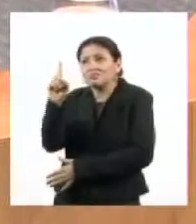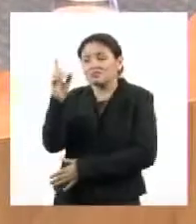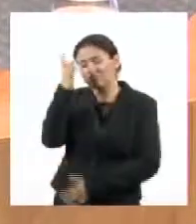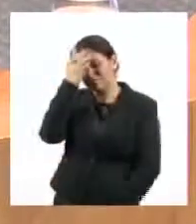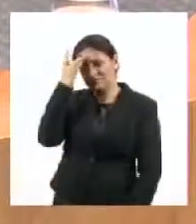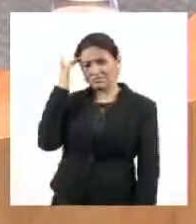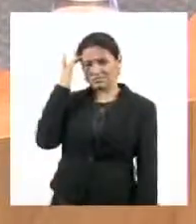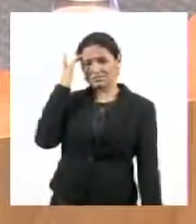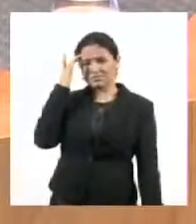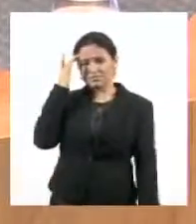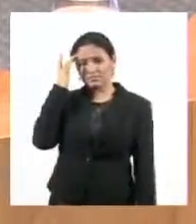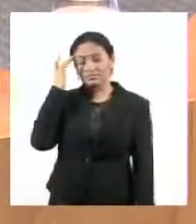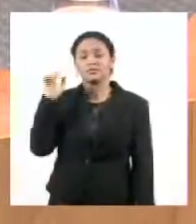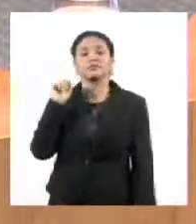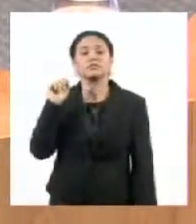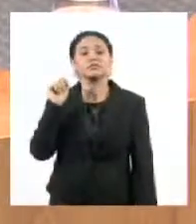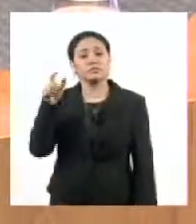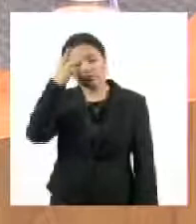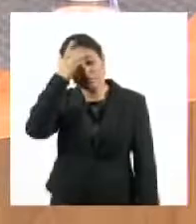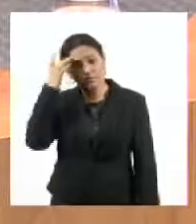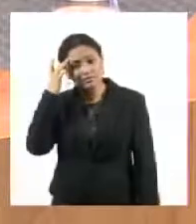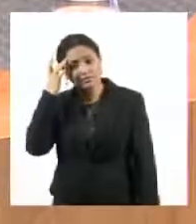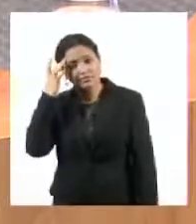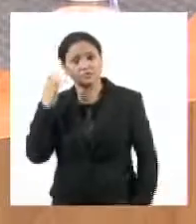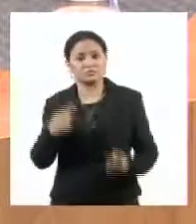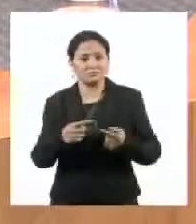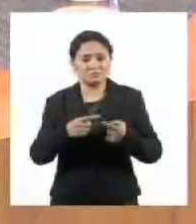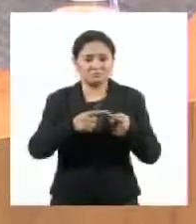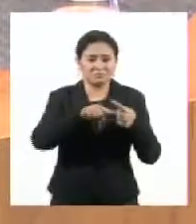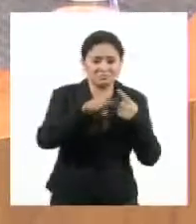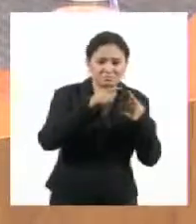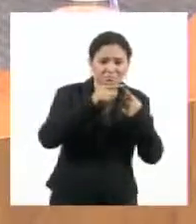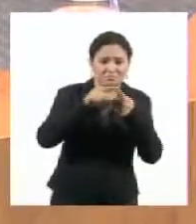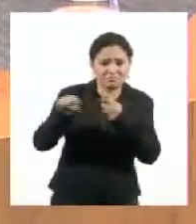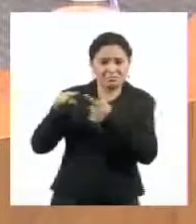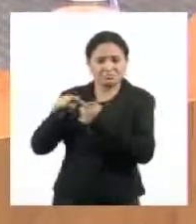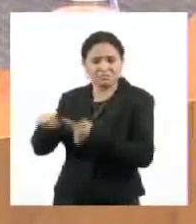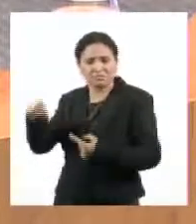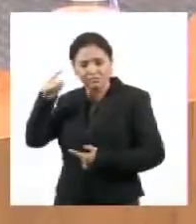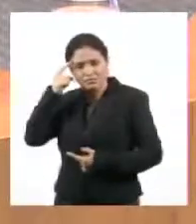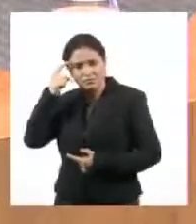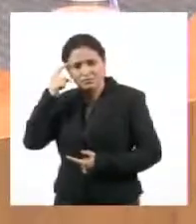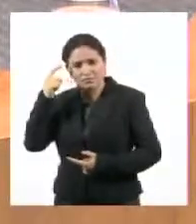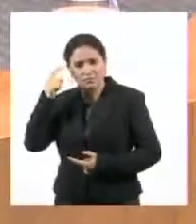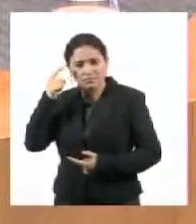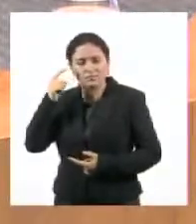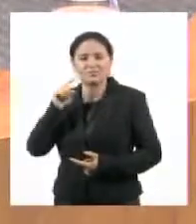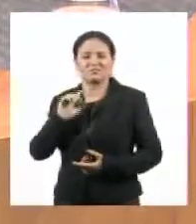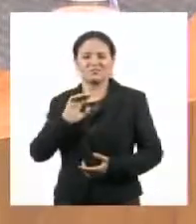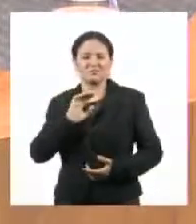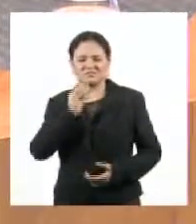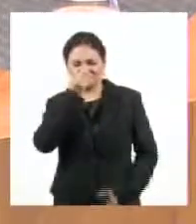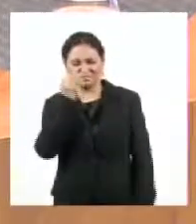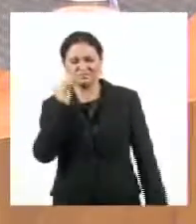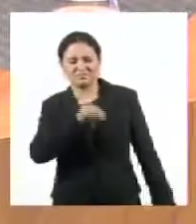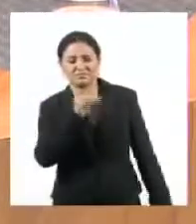e onde aquelas pessoas que porventura divergem, discordam, são